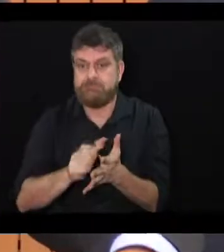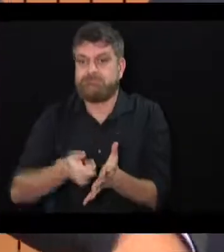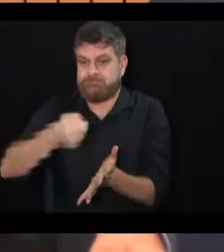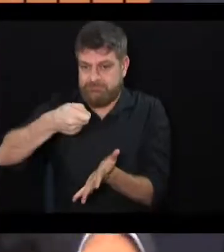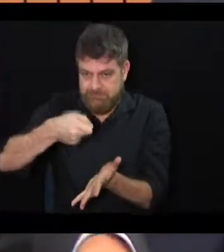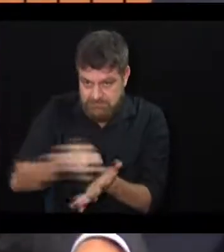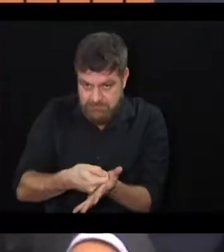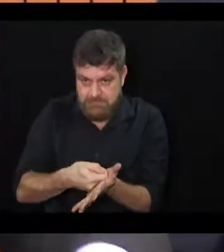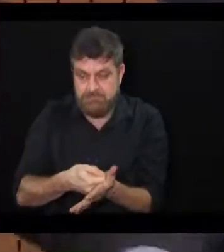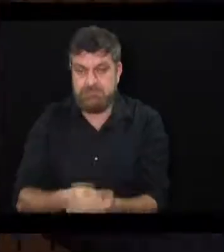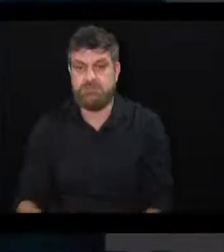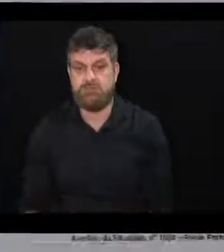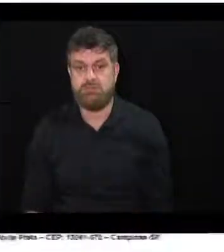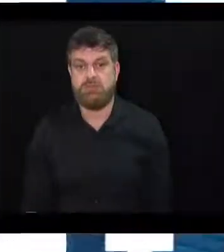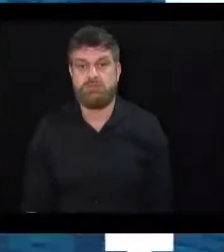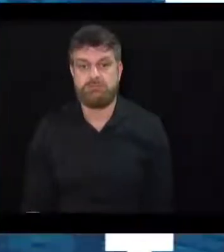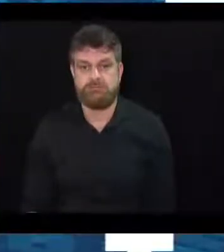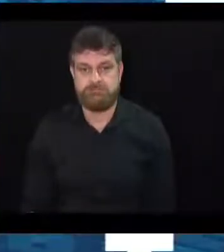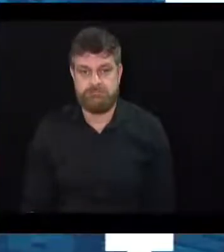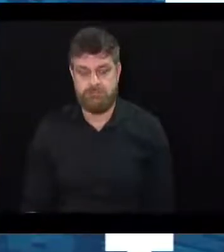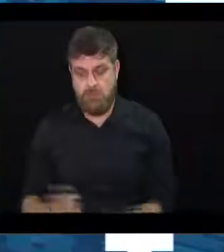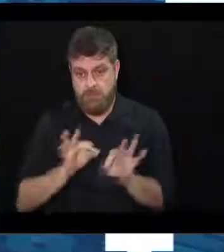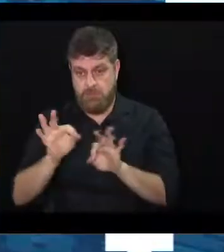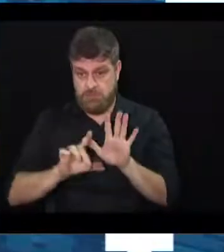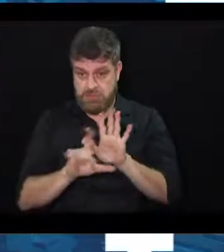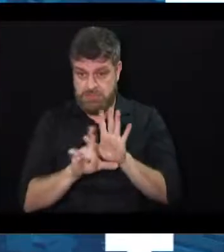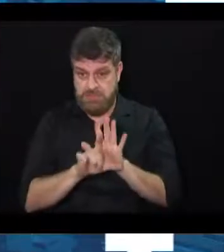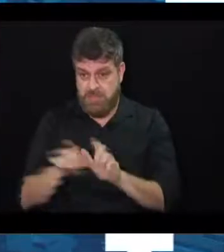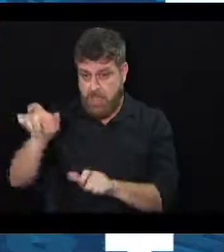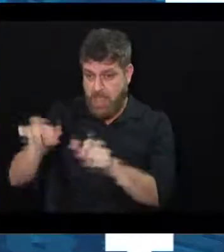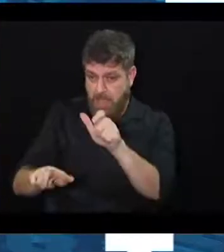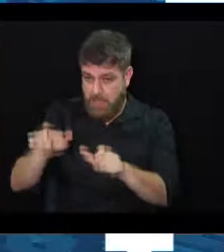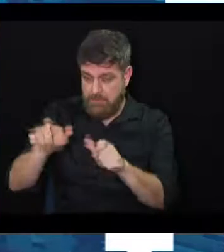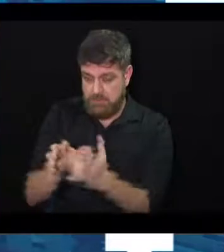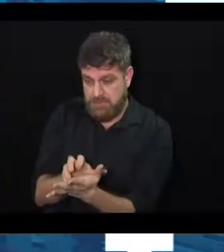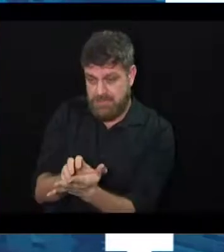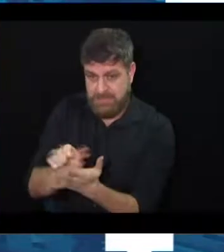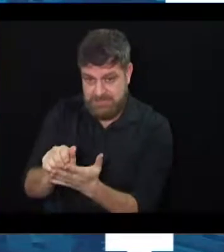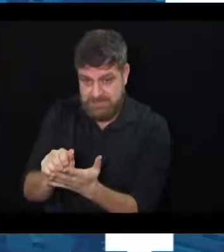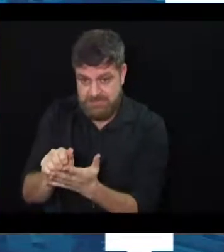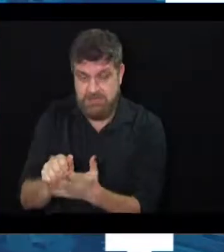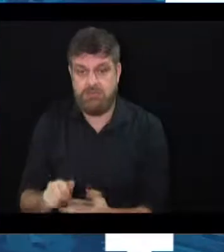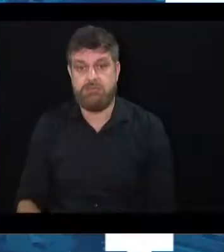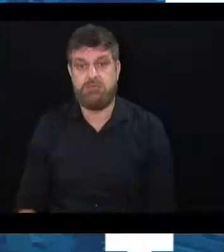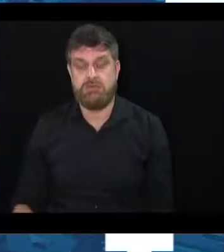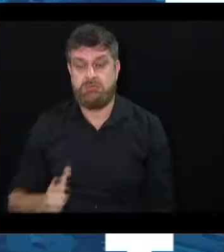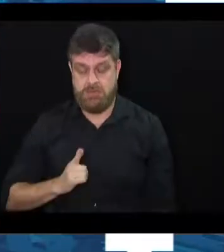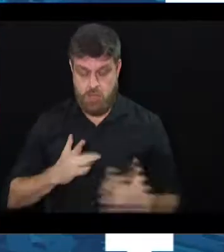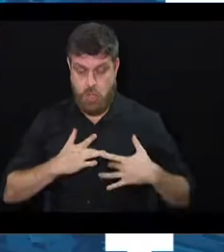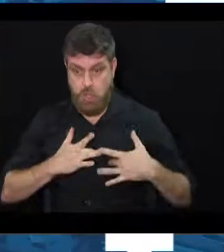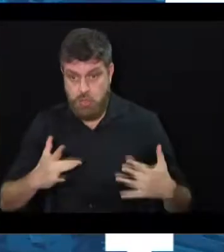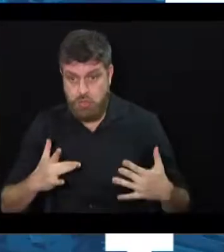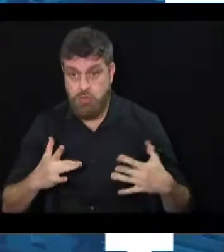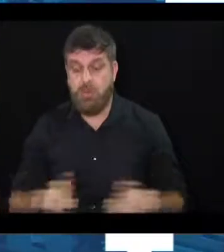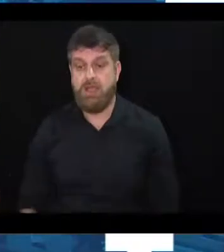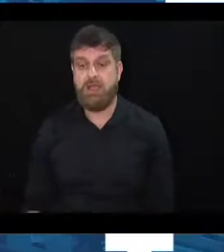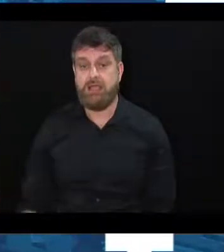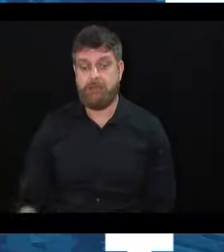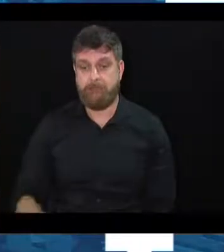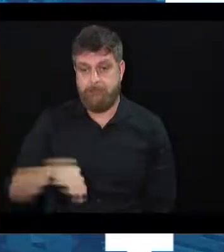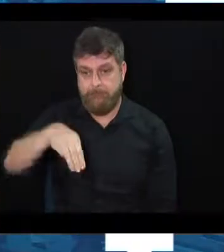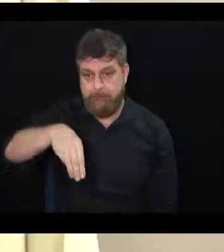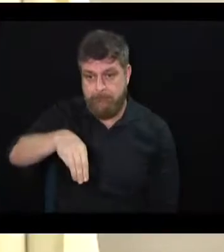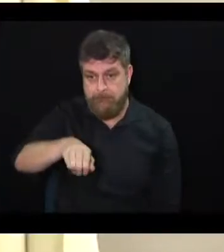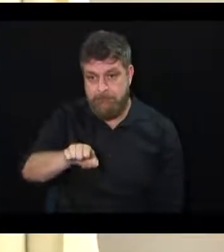a partir de agosto. Projeto de lei que isenta as pessoas cadastradas no Registro Nacional de Doadores Voluntários de